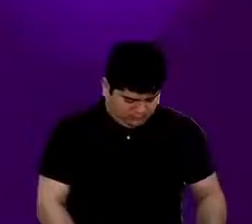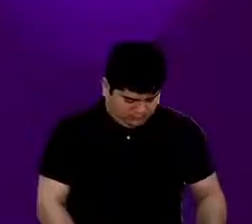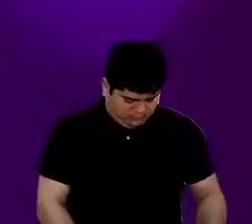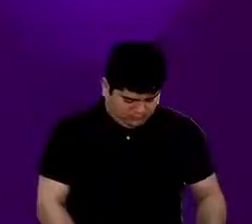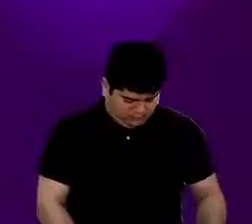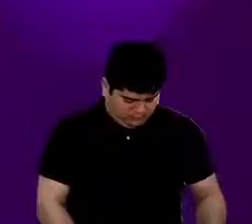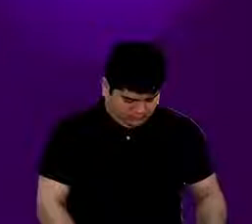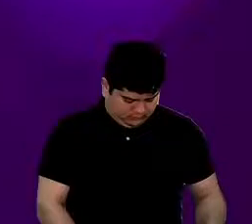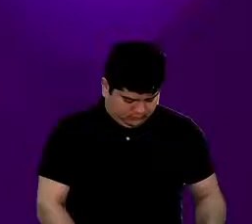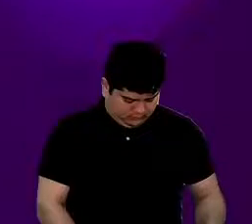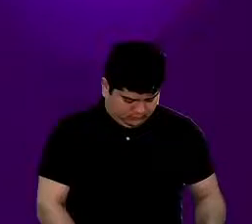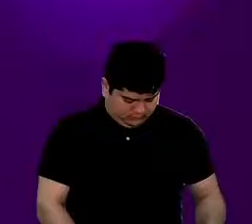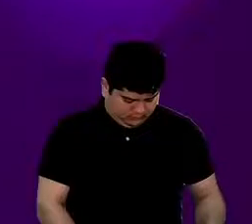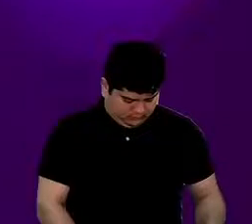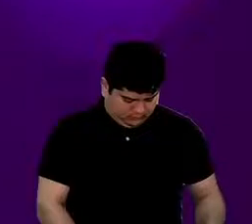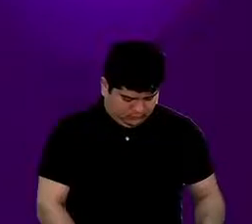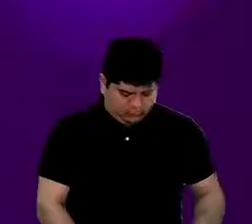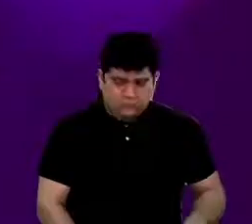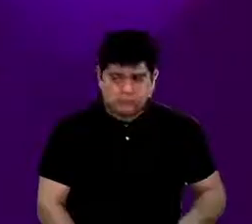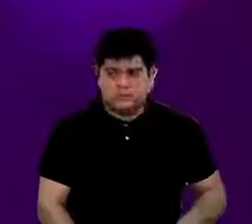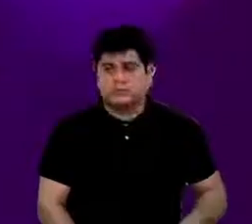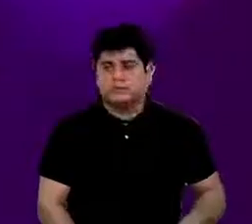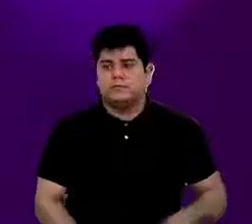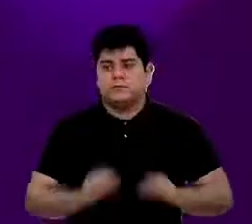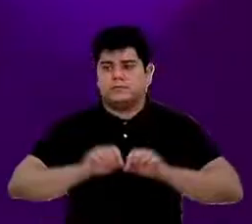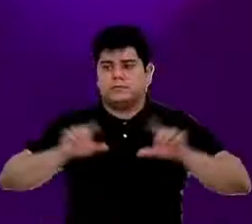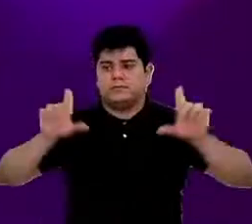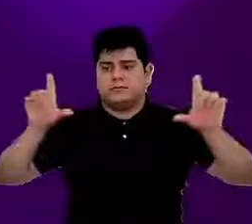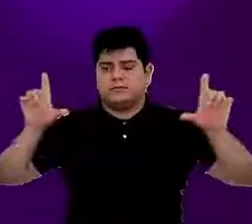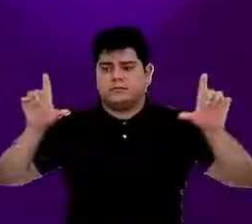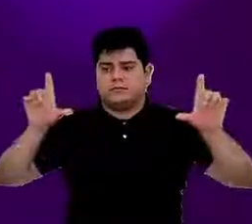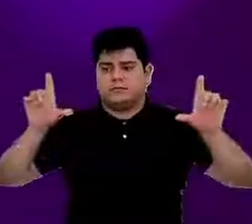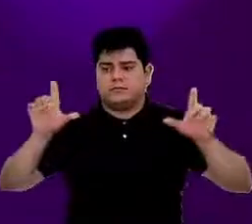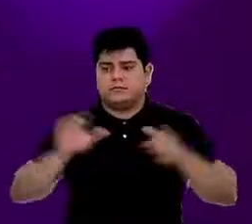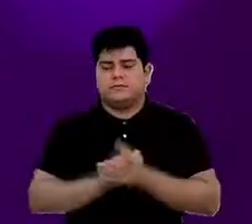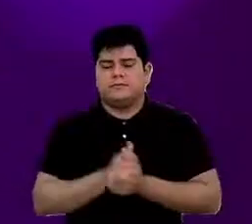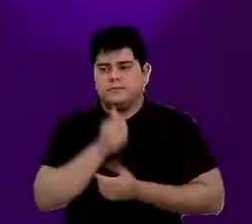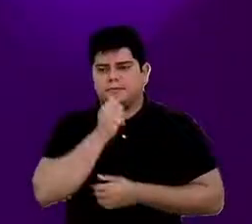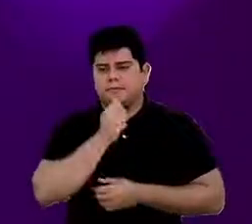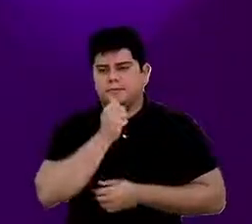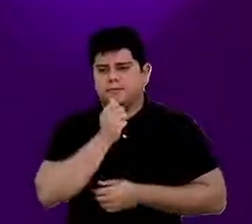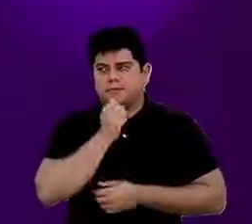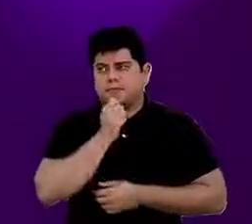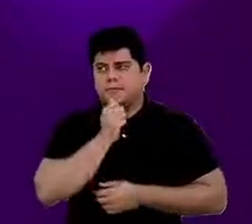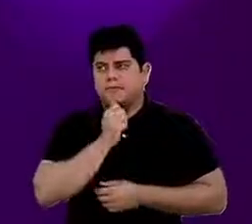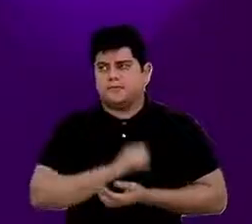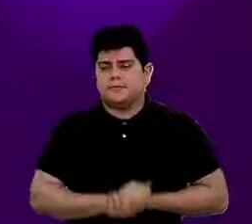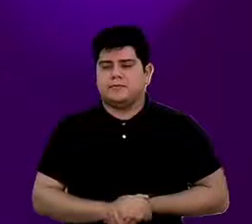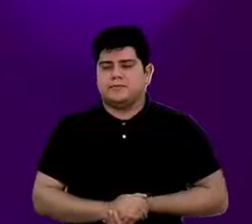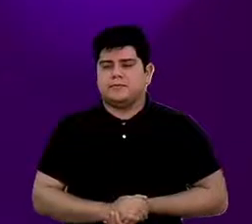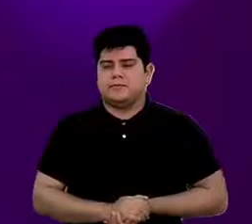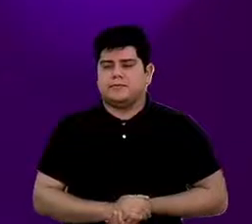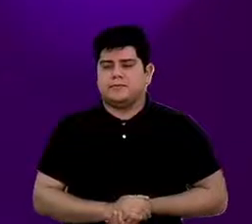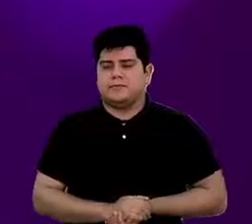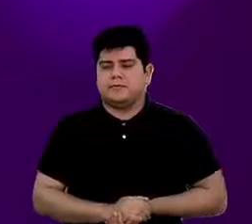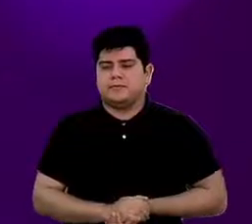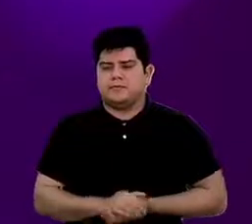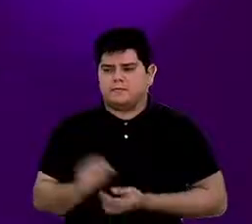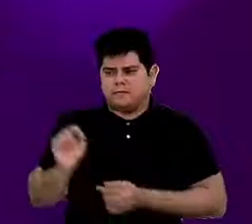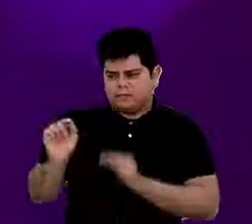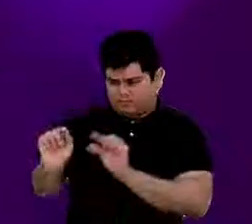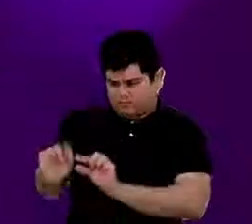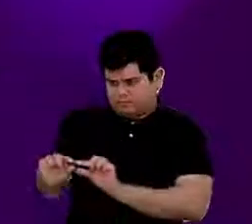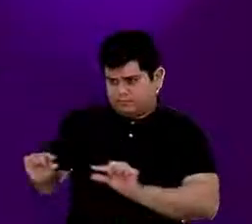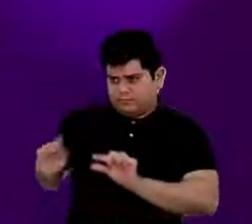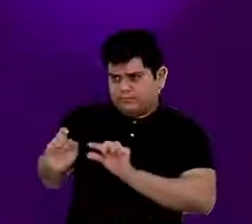Estão conseguindo ver agora em tela cheia? Não? Ainda não. Eu acho que tem que apertar aquele botãozinho ali de